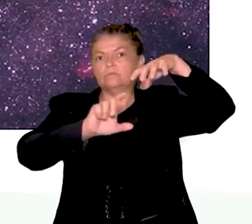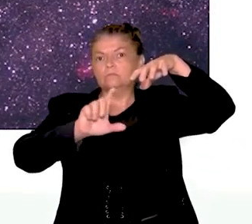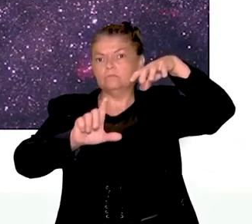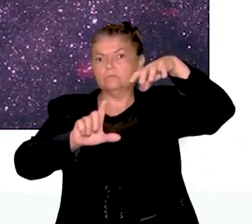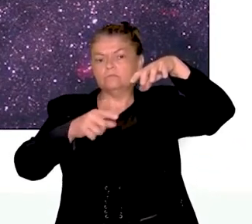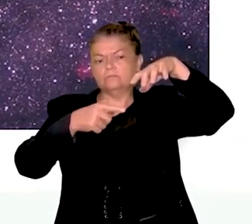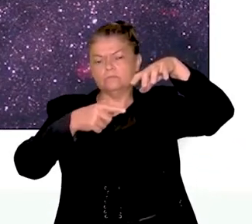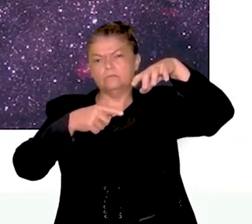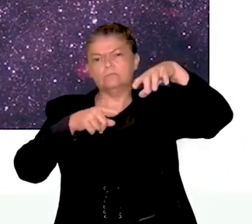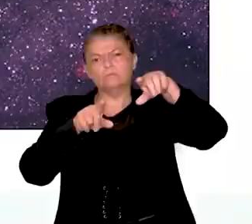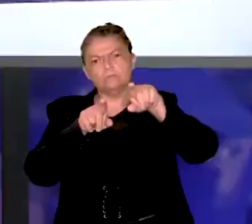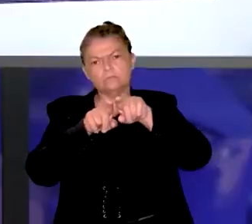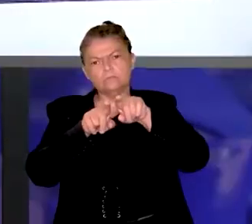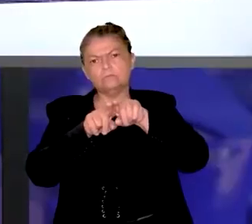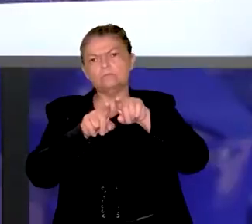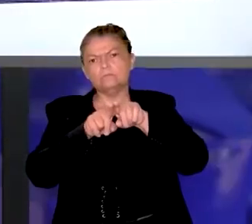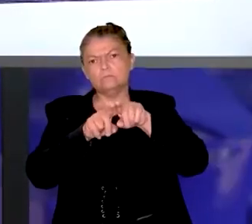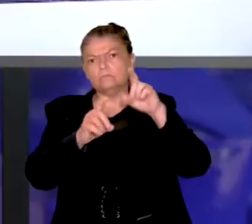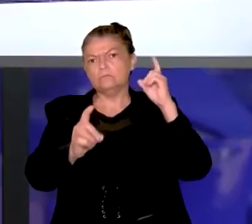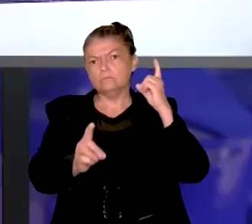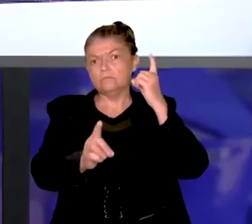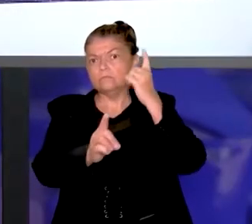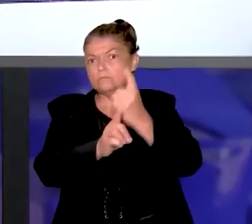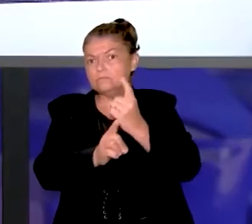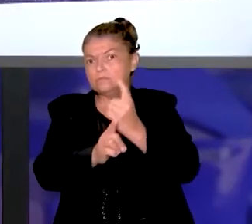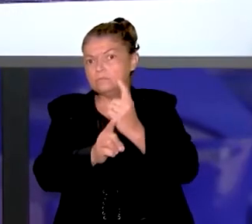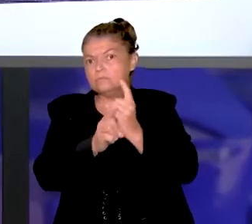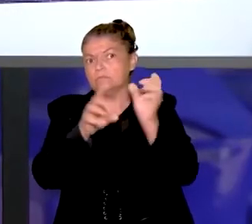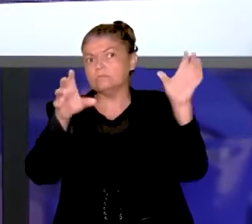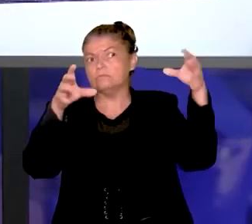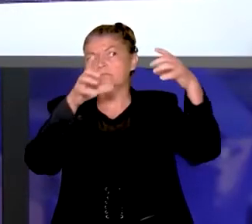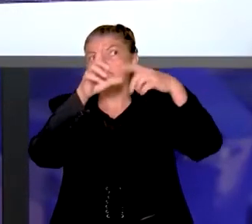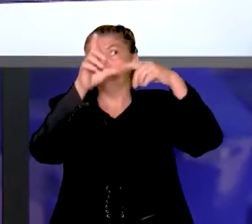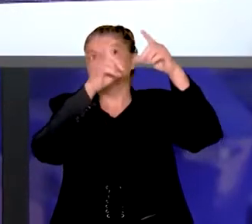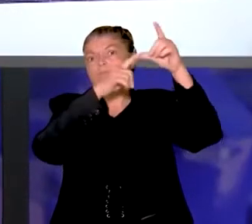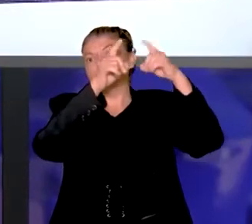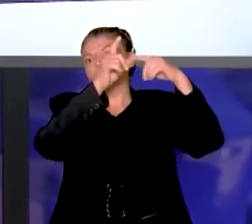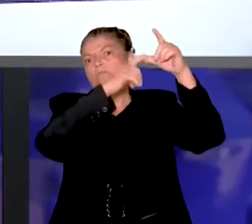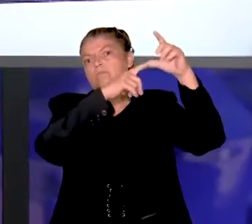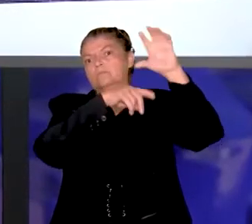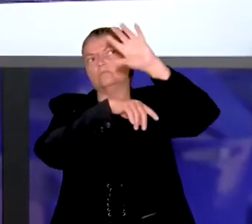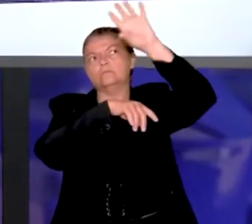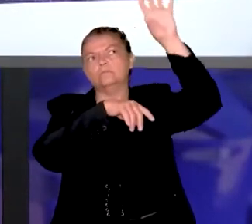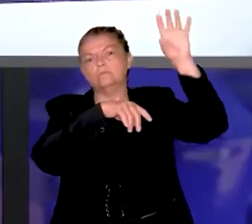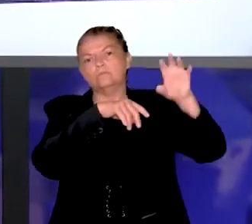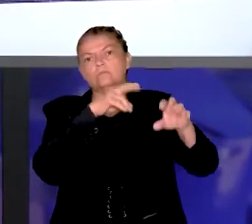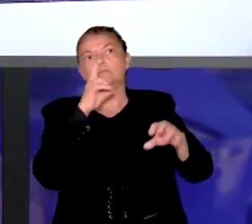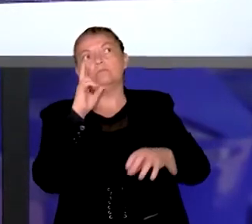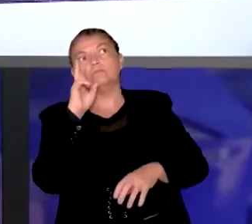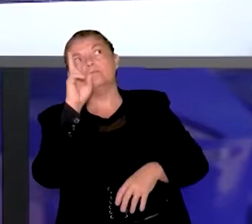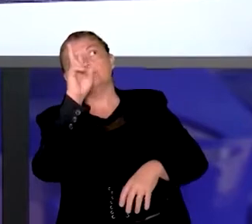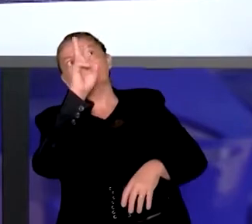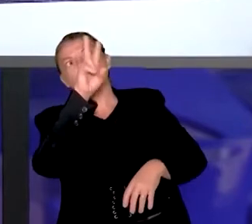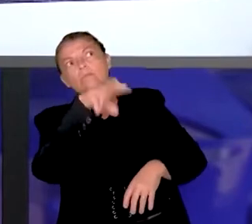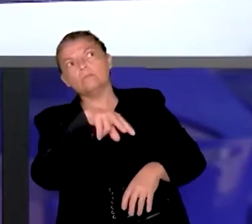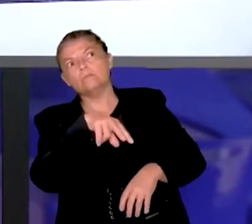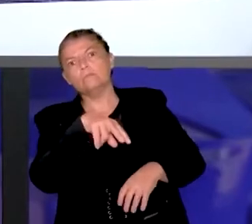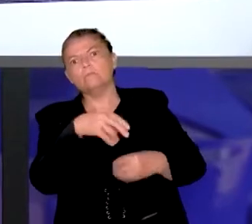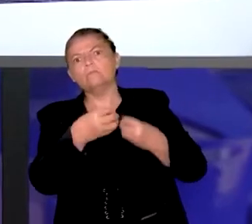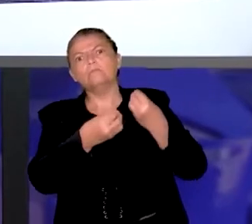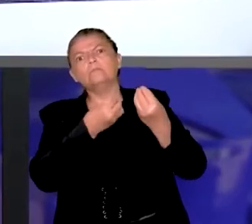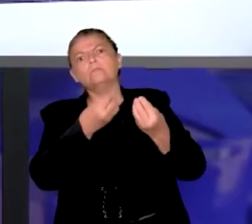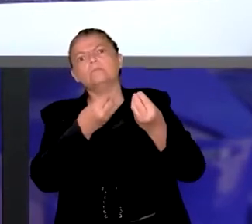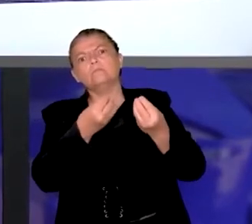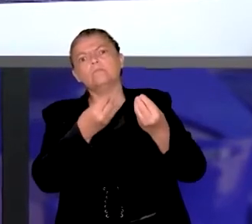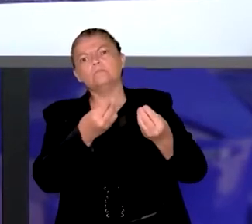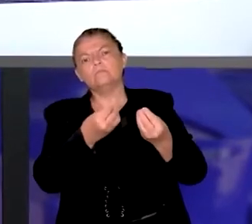orientavam pelas algumas constelações. Um destaque para as constelações não tão conhecidas, porque nós somos do hemisfério sul, conhecemos mais a constelação